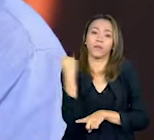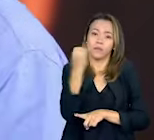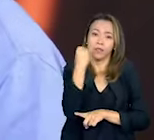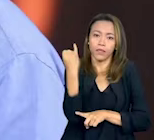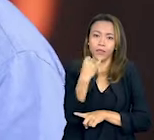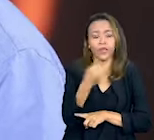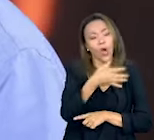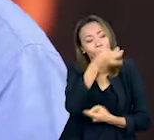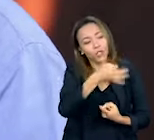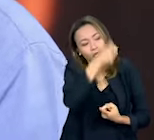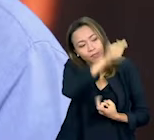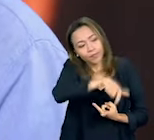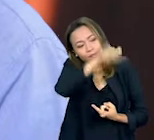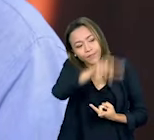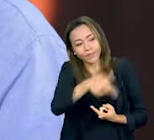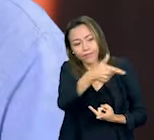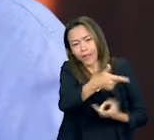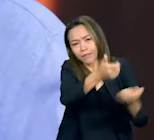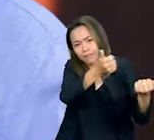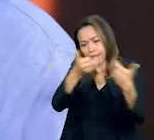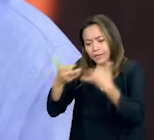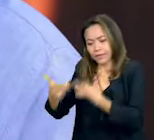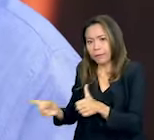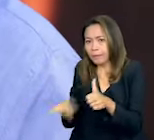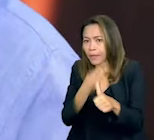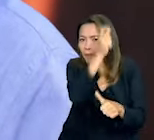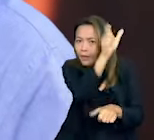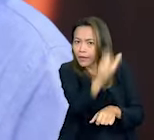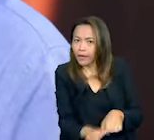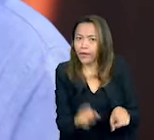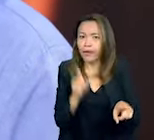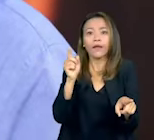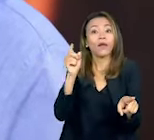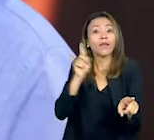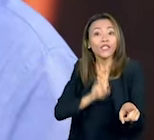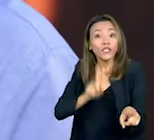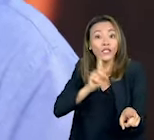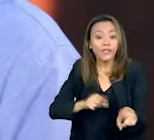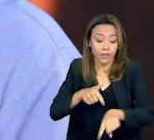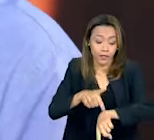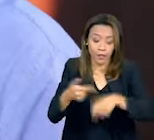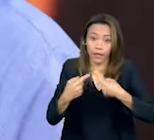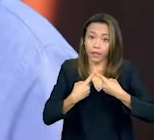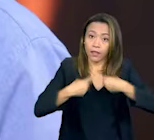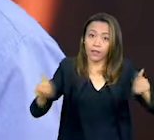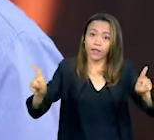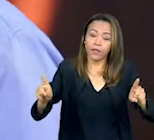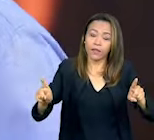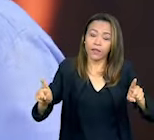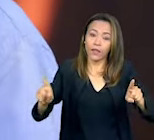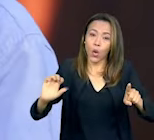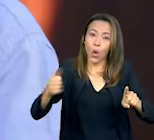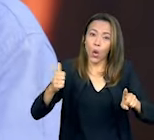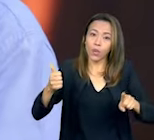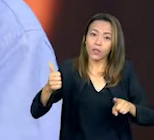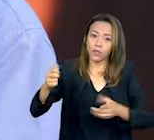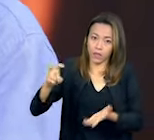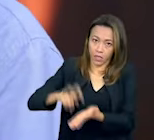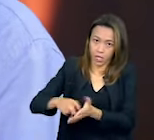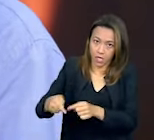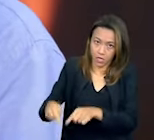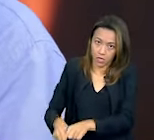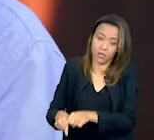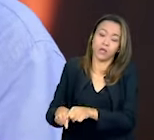companheiros. Primeiro, ouvir a Nívia, sabe que a gente vai lançar às 10 horas da manhã, às 11 horas, esse programa aqui, que será